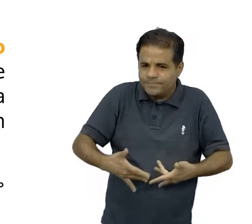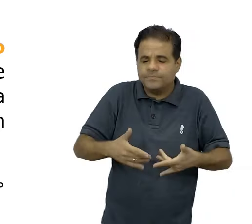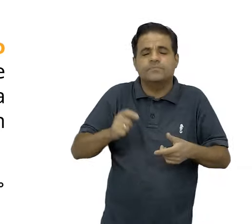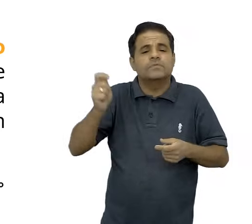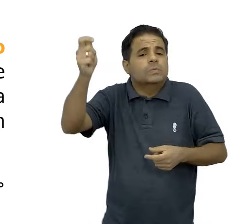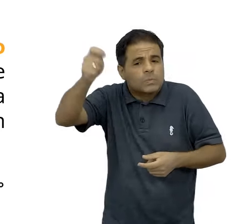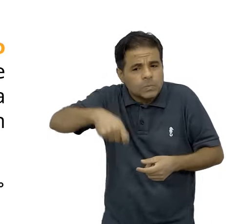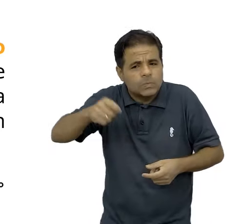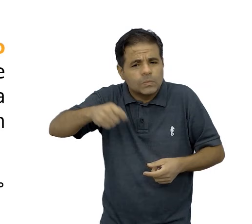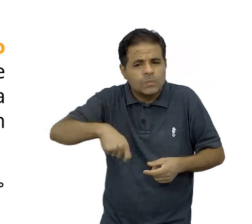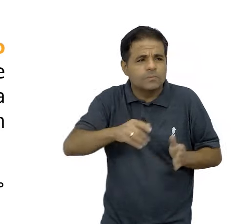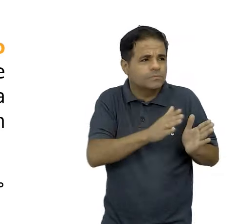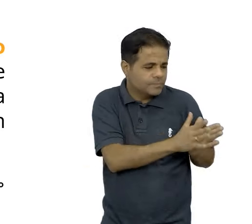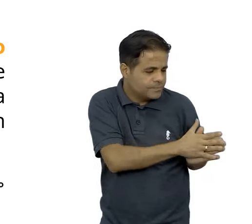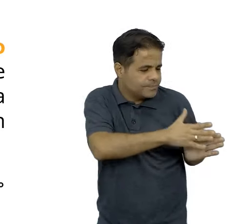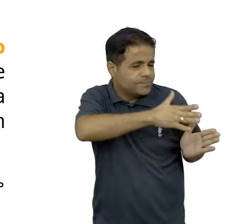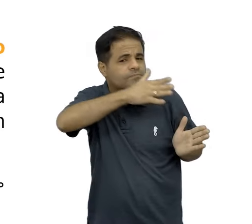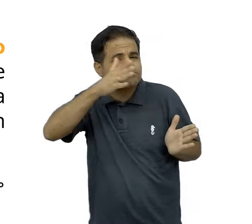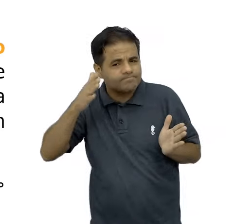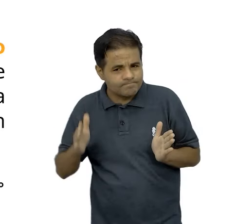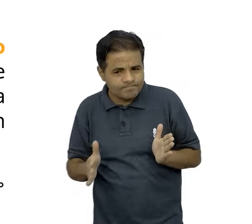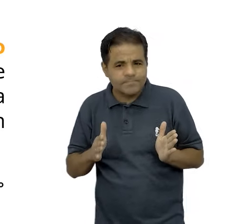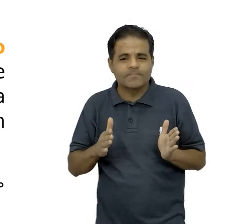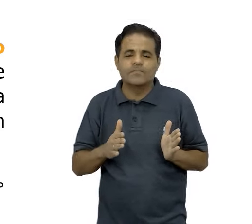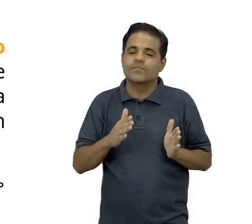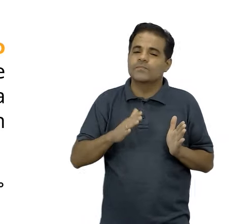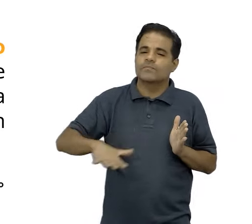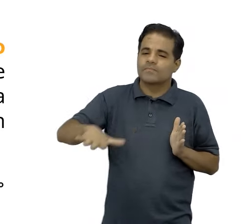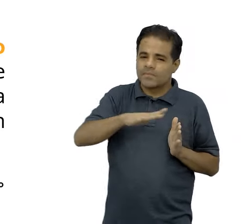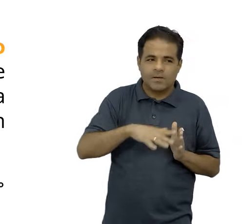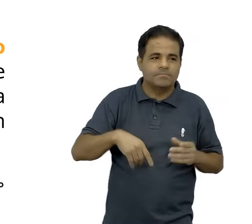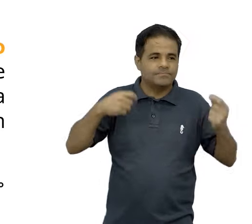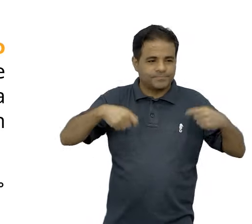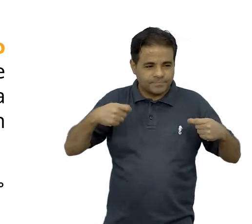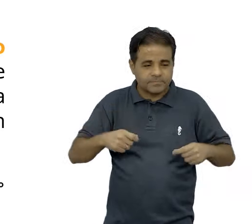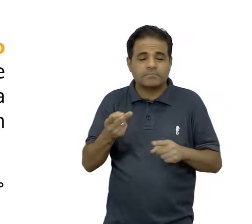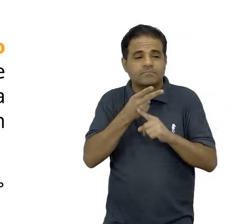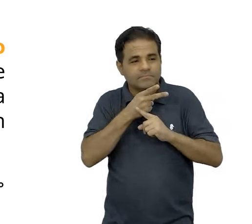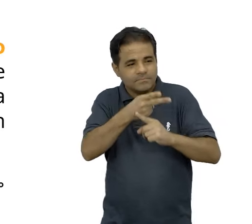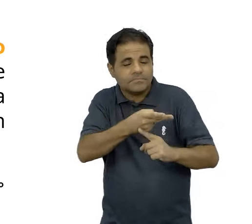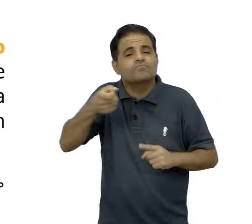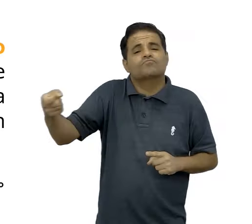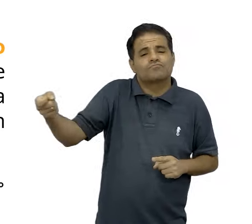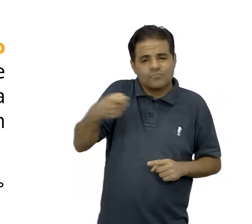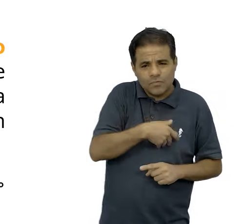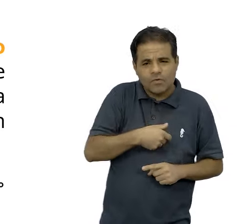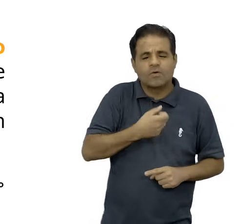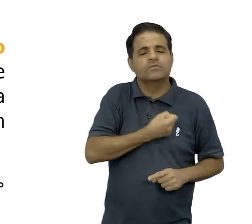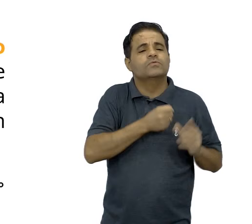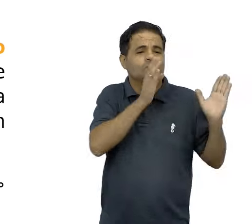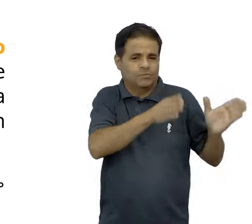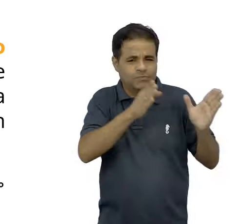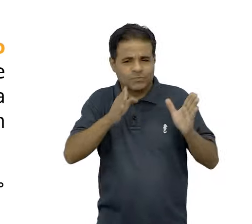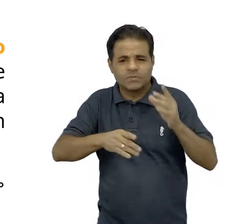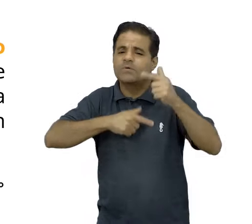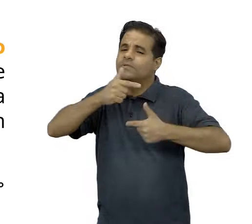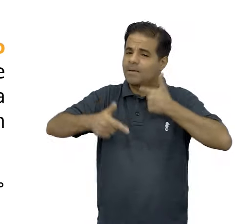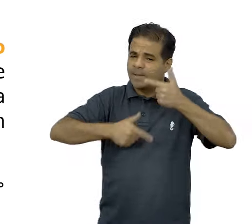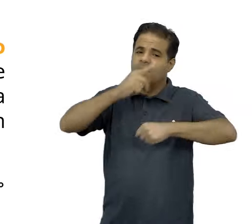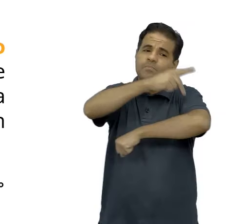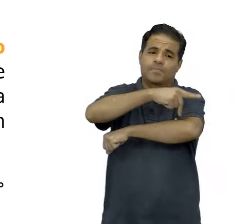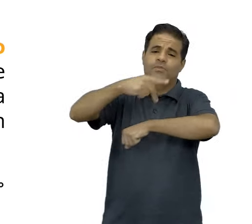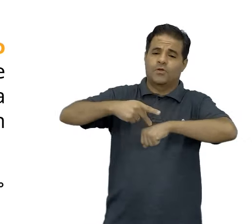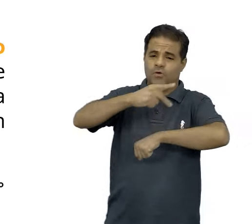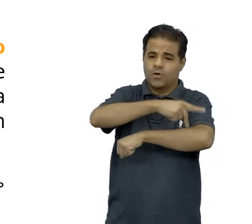né, a gente está num contexto que precisamos buscar novos modos de organização para o trabalho